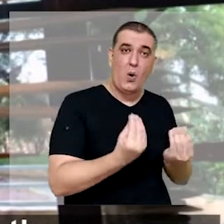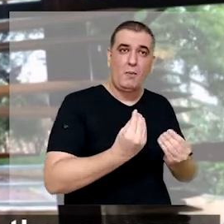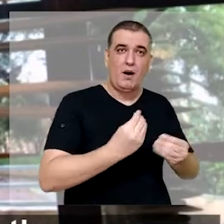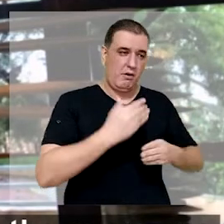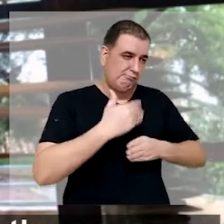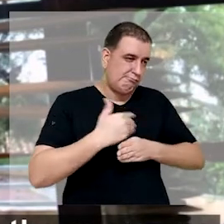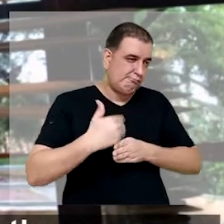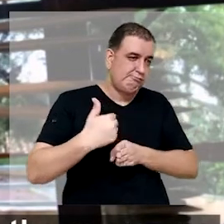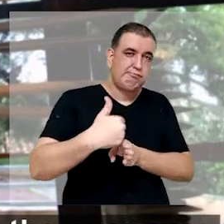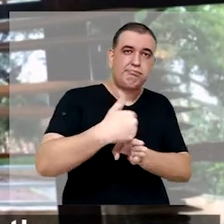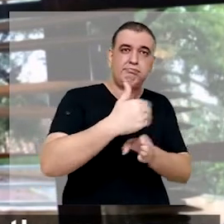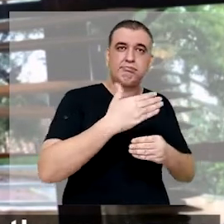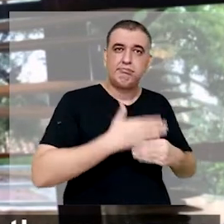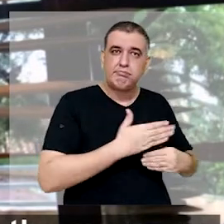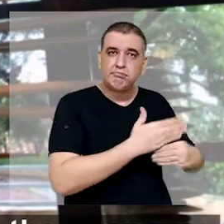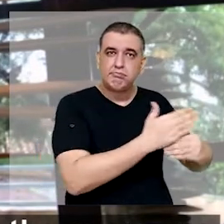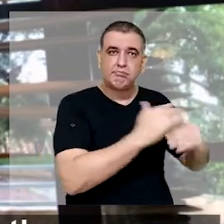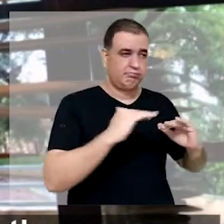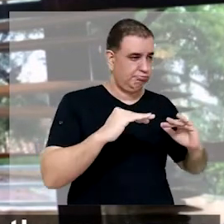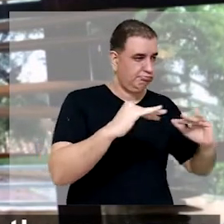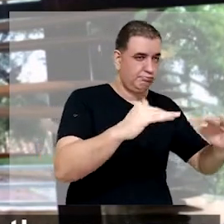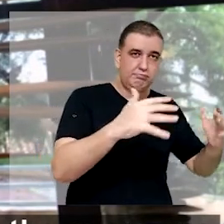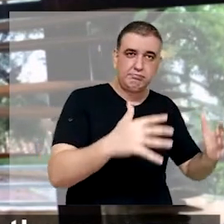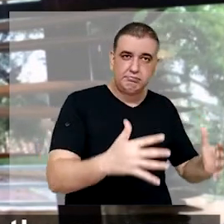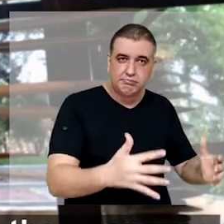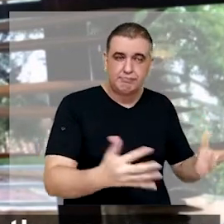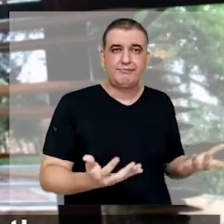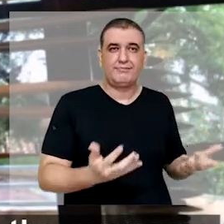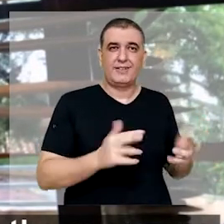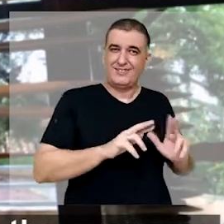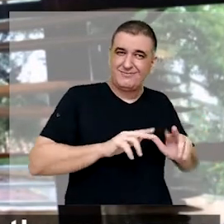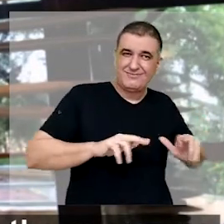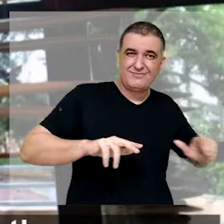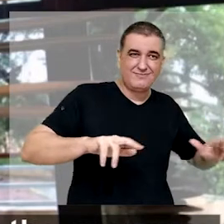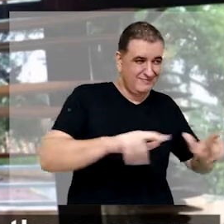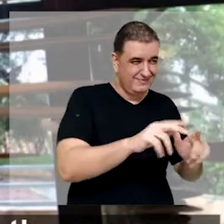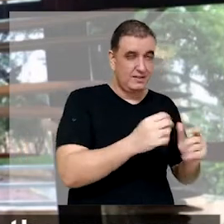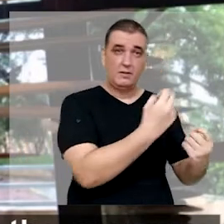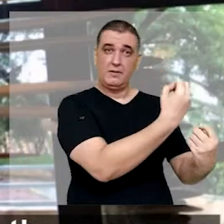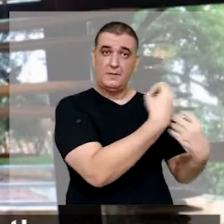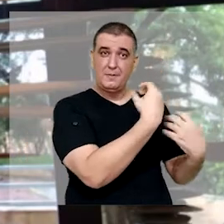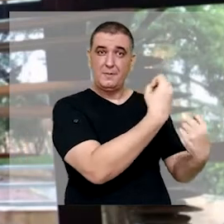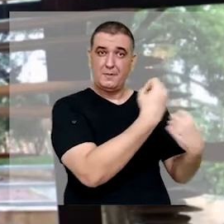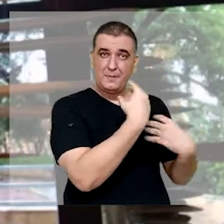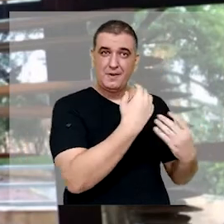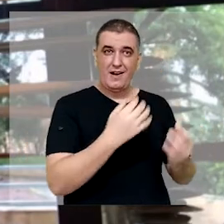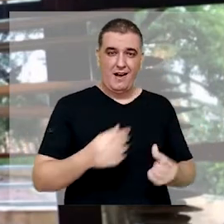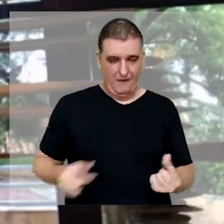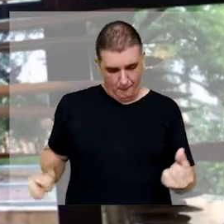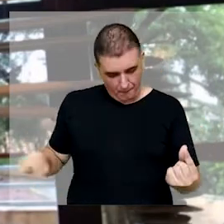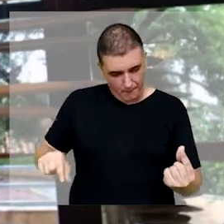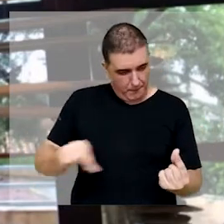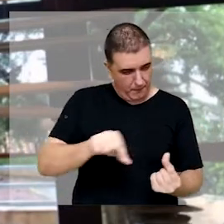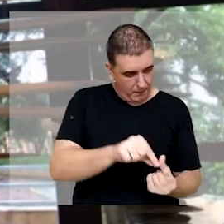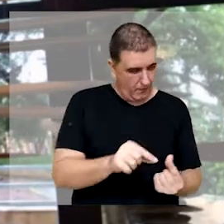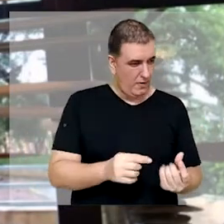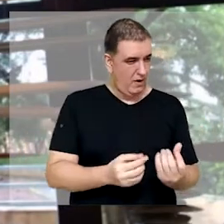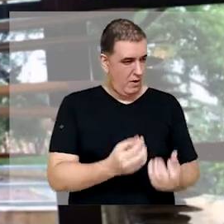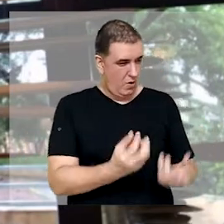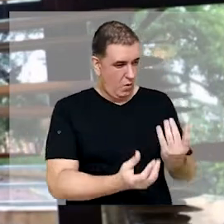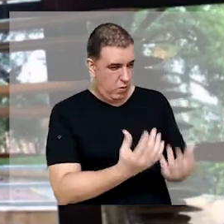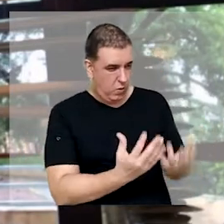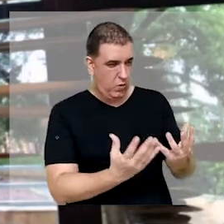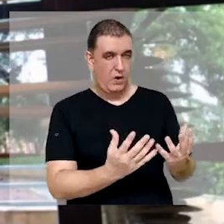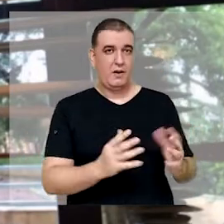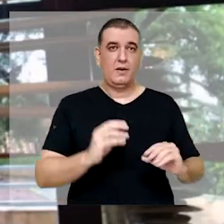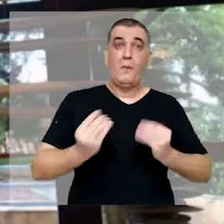fez manualmente, lixou os tijolos isolantes, o fio cantal,